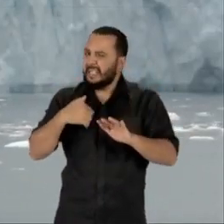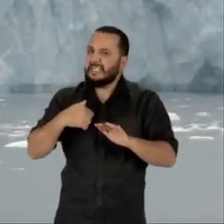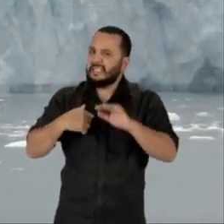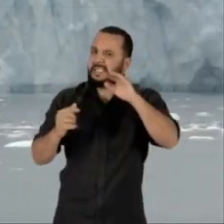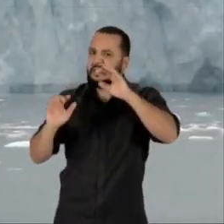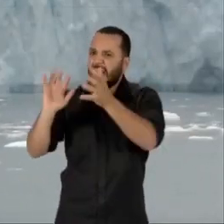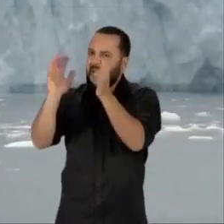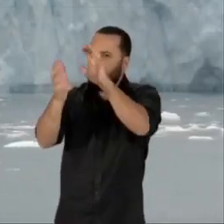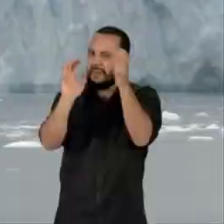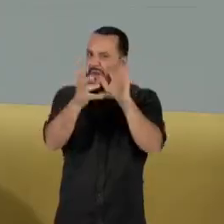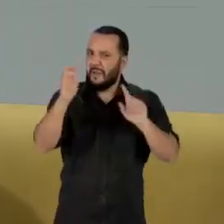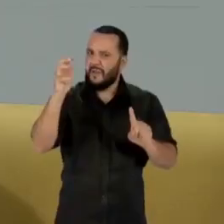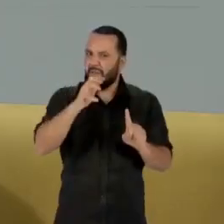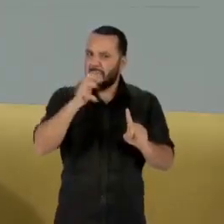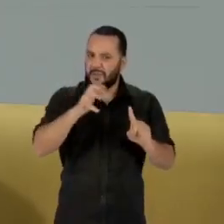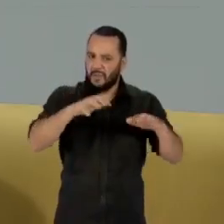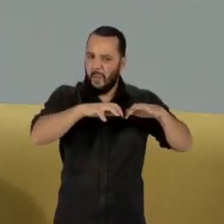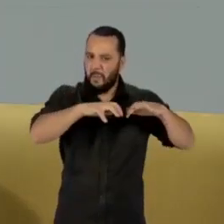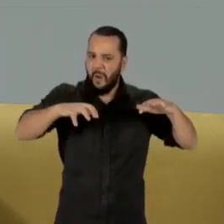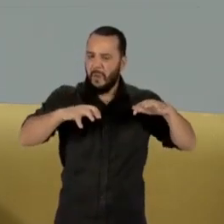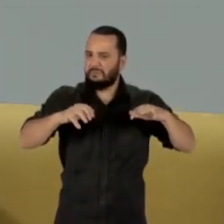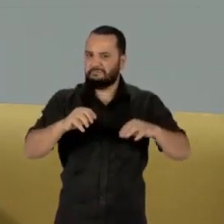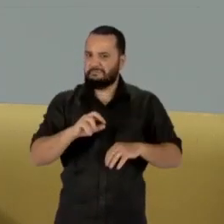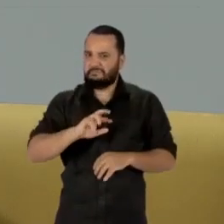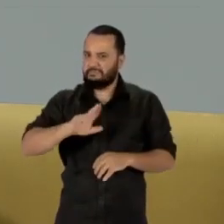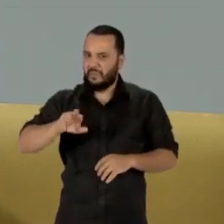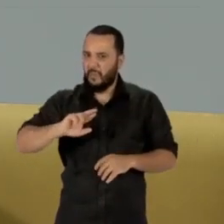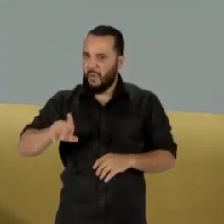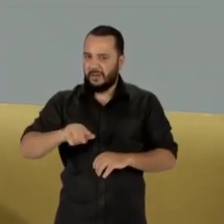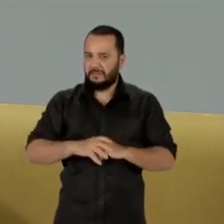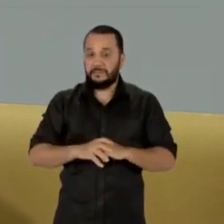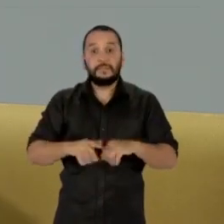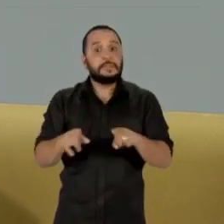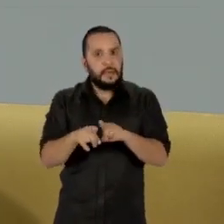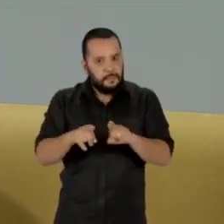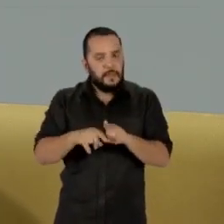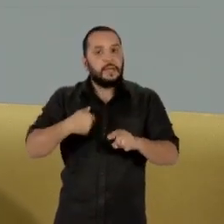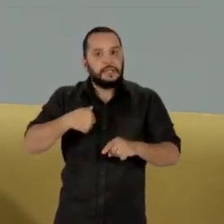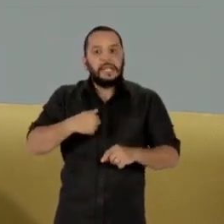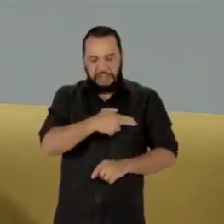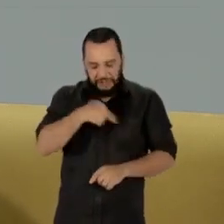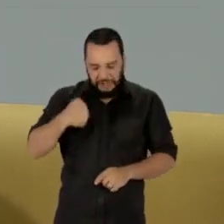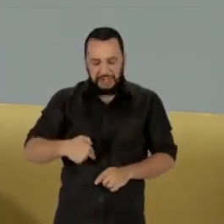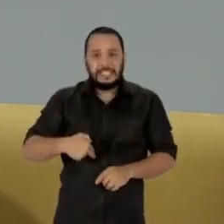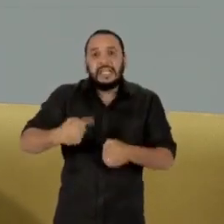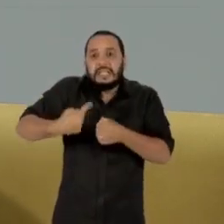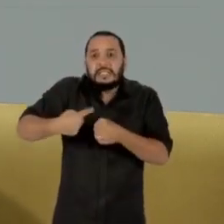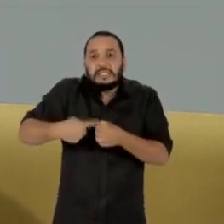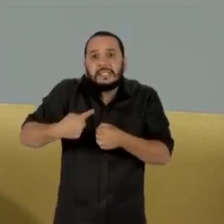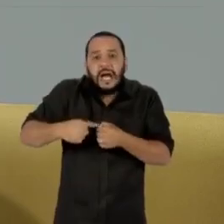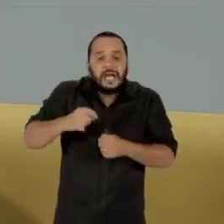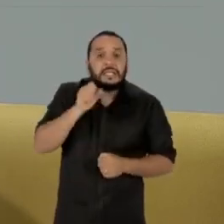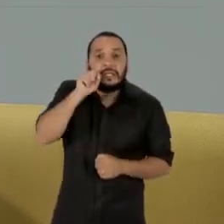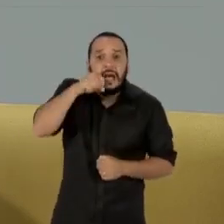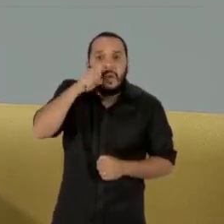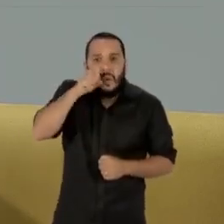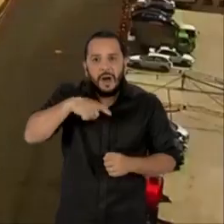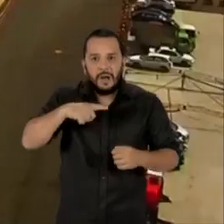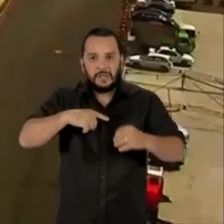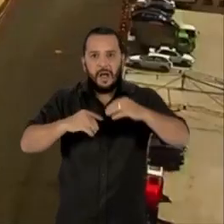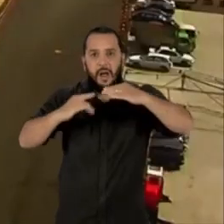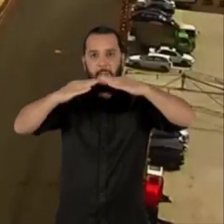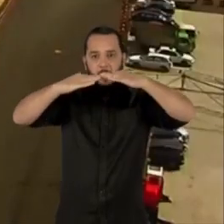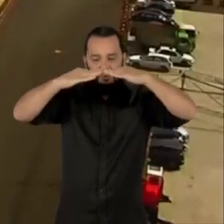mudanças climáticas e o desabamento de uma ponte em taiwan deixar vários feridos e desaparecidos